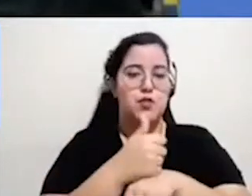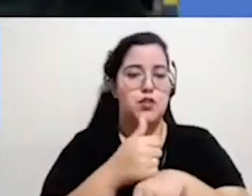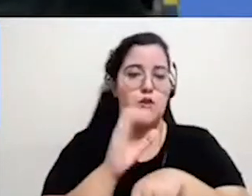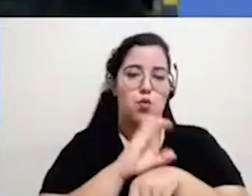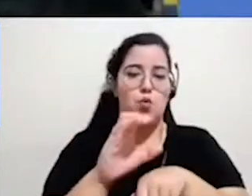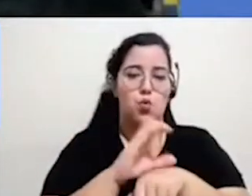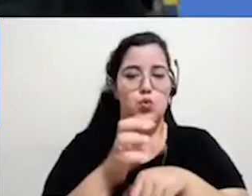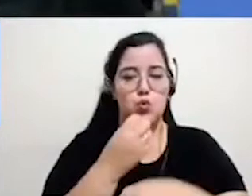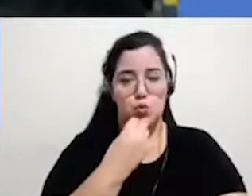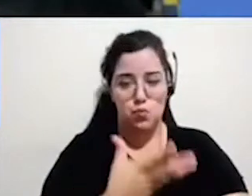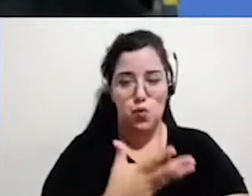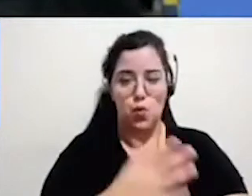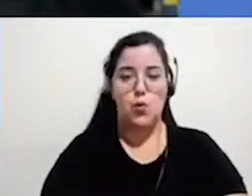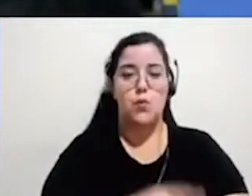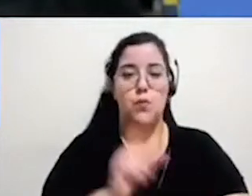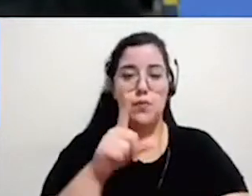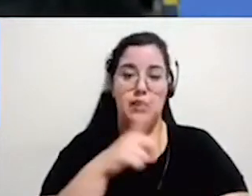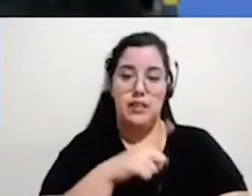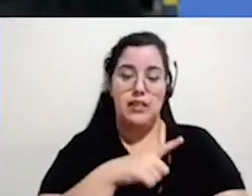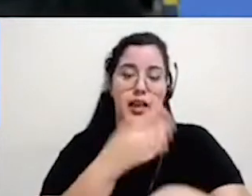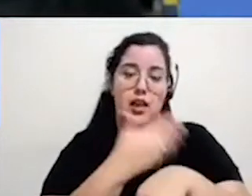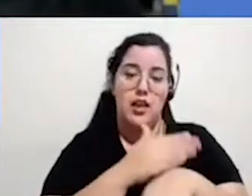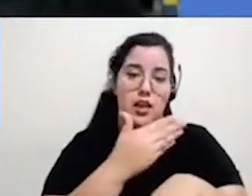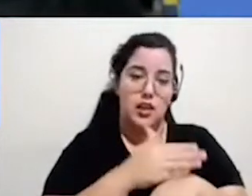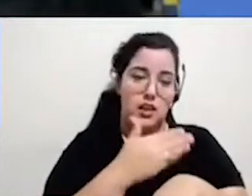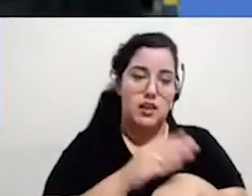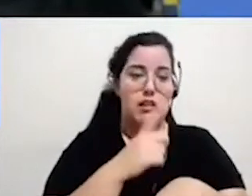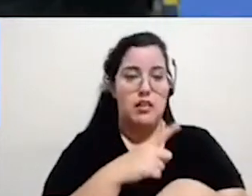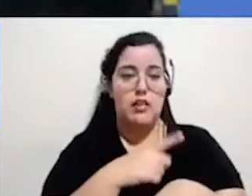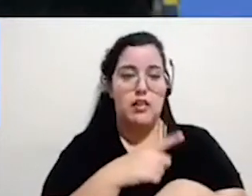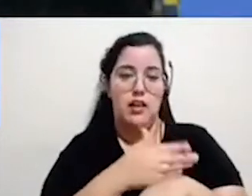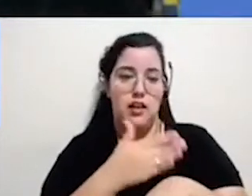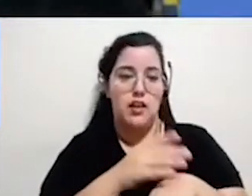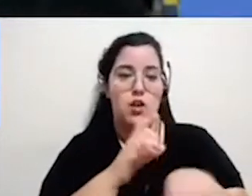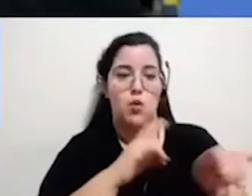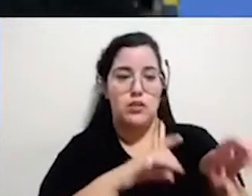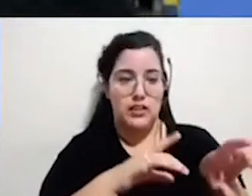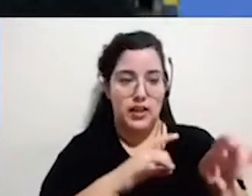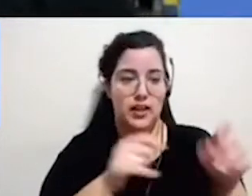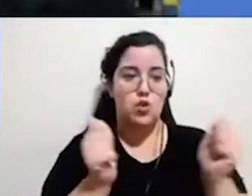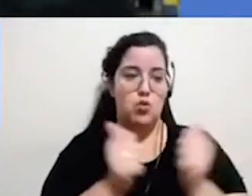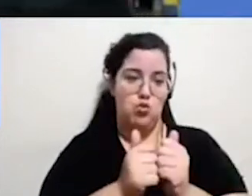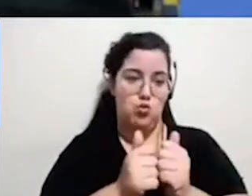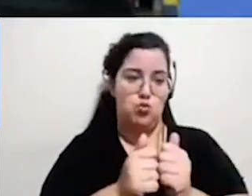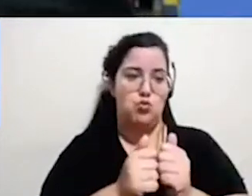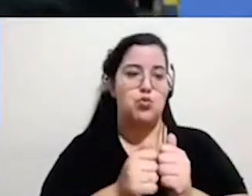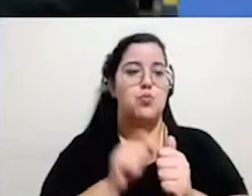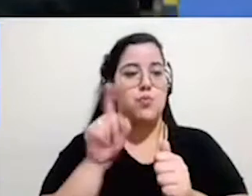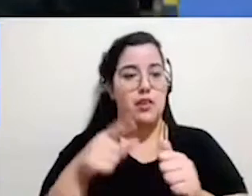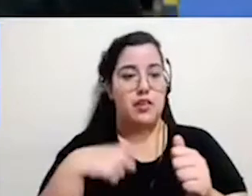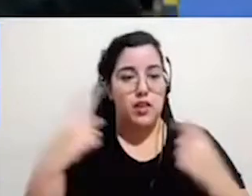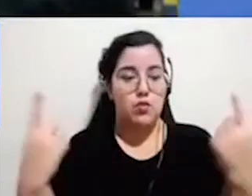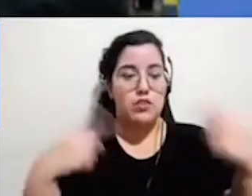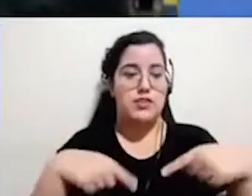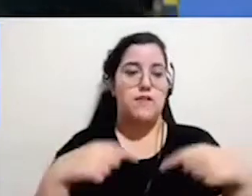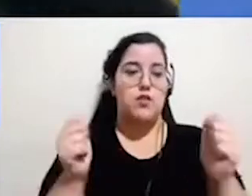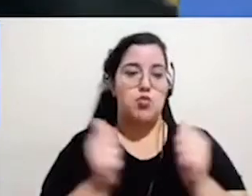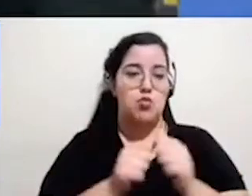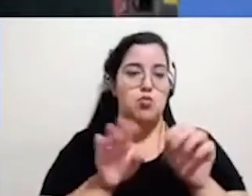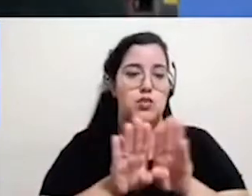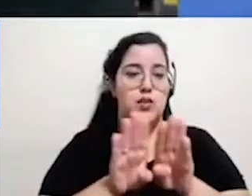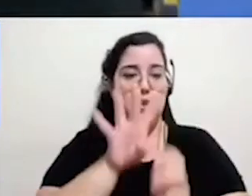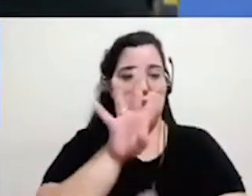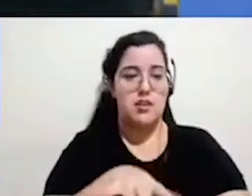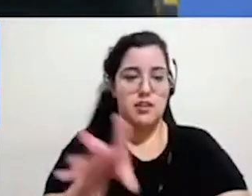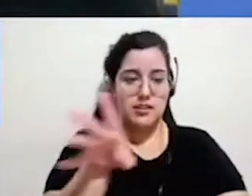isso. Técnico em informática... Você associa o que exatamente? A Excel? O que é que a gente